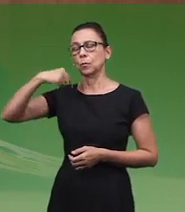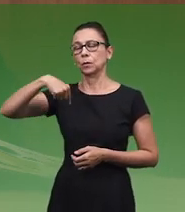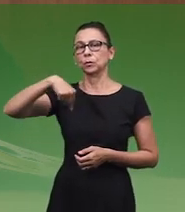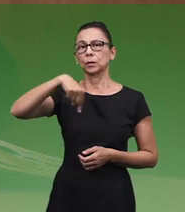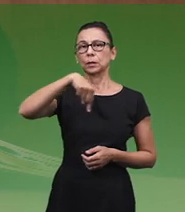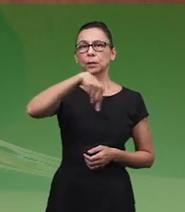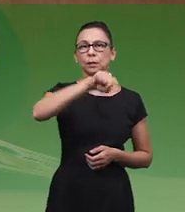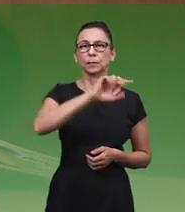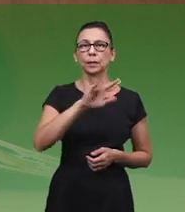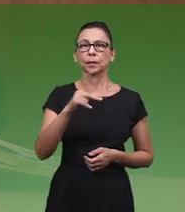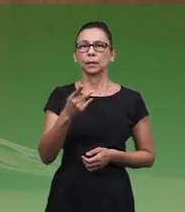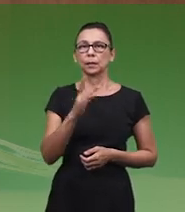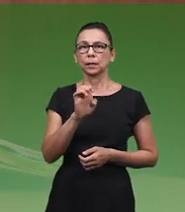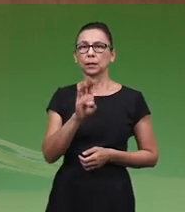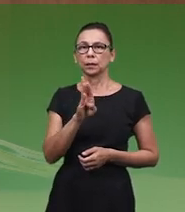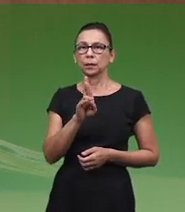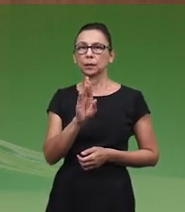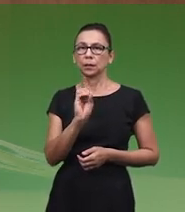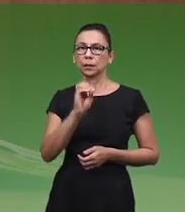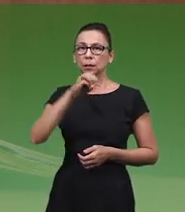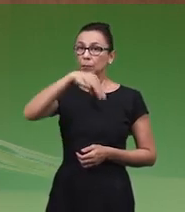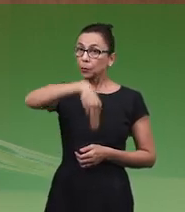de Davi diferente dos outros reis, né?